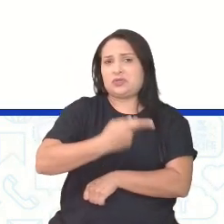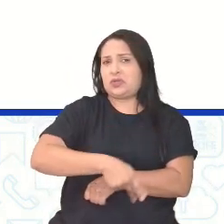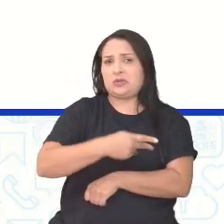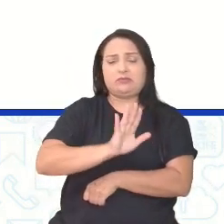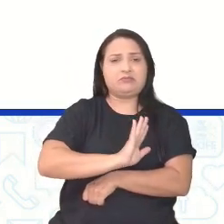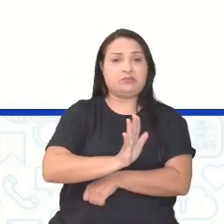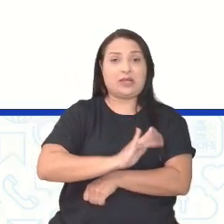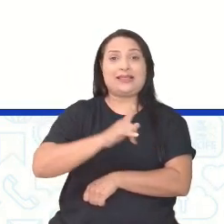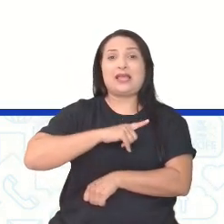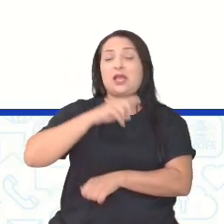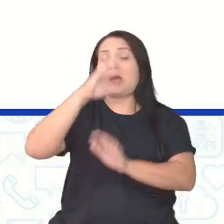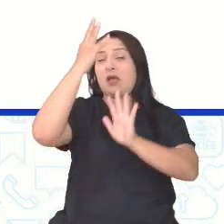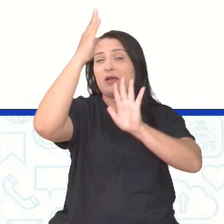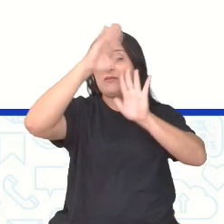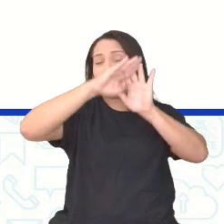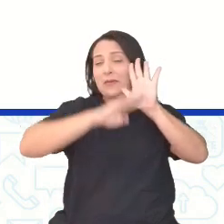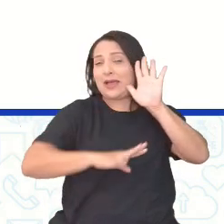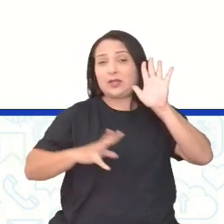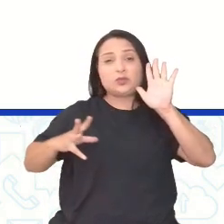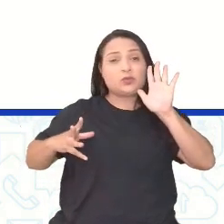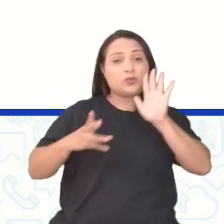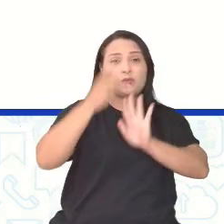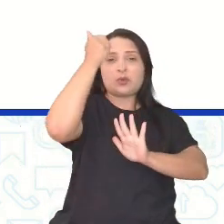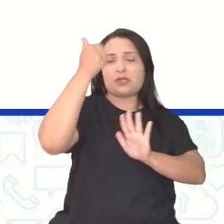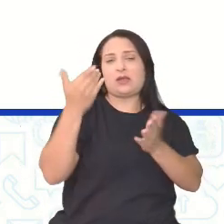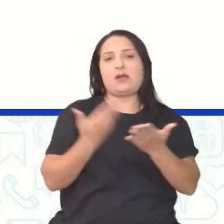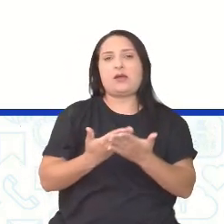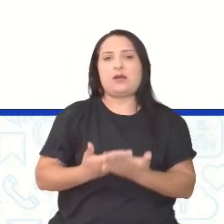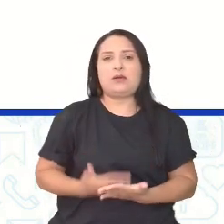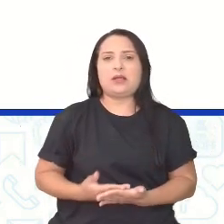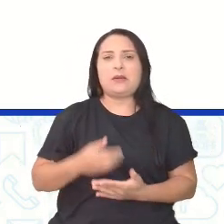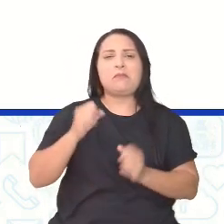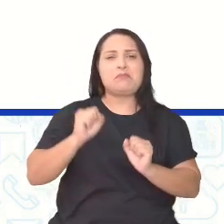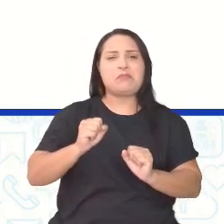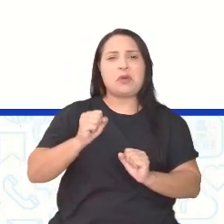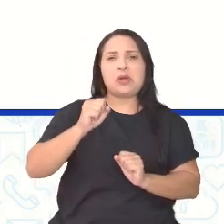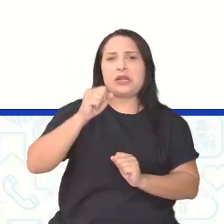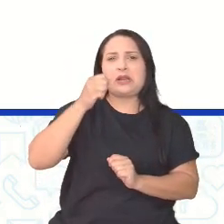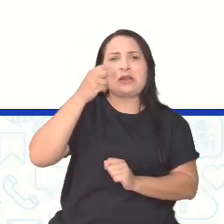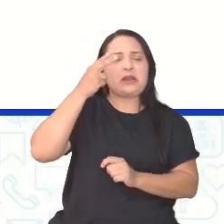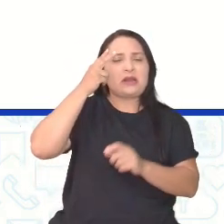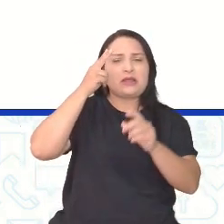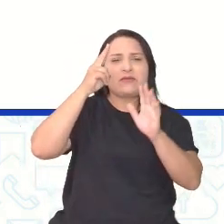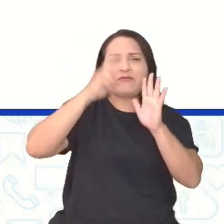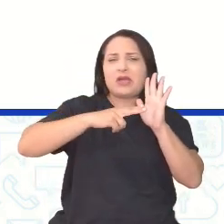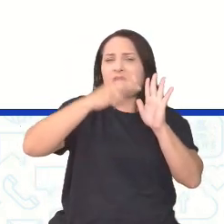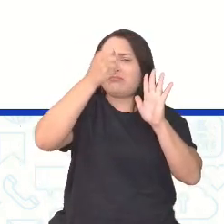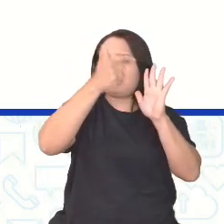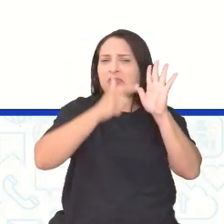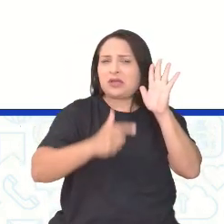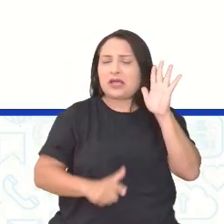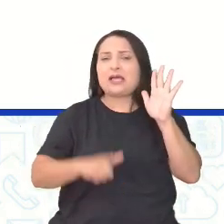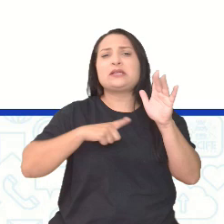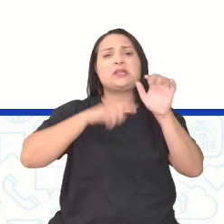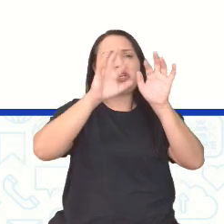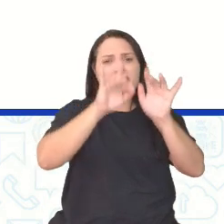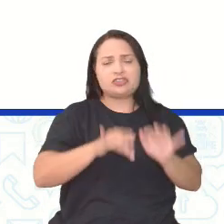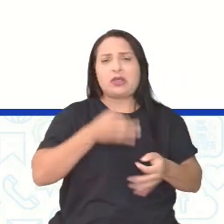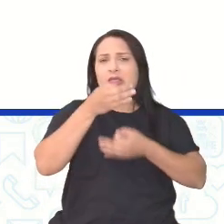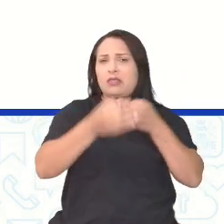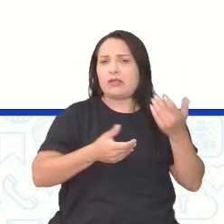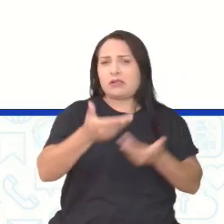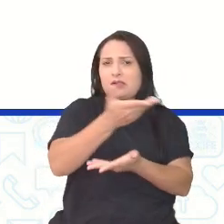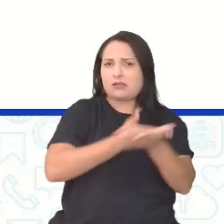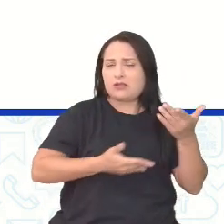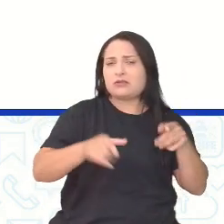E vocês vão poder rever quantas vezes quiserem. Não esqueçam que lá no YouTube também tem chat. E nós estamos ligadinhos para